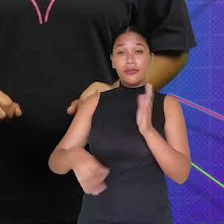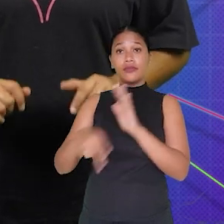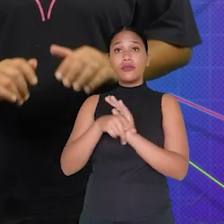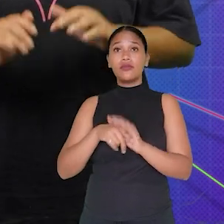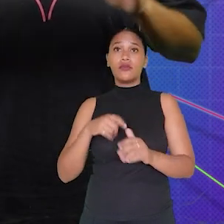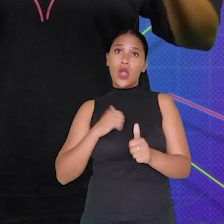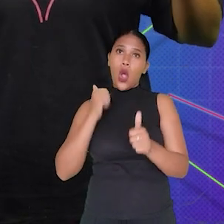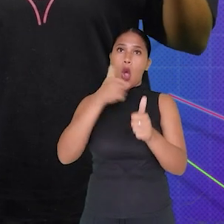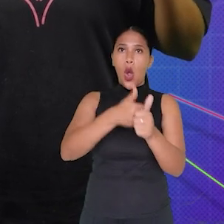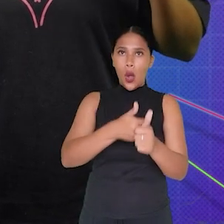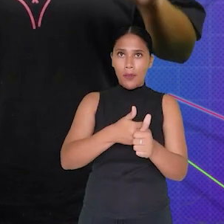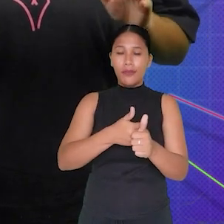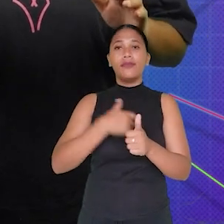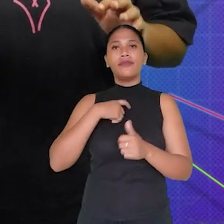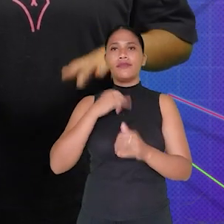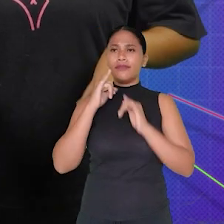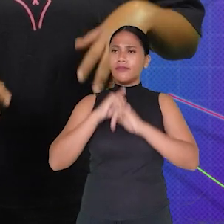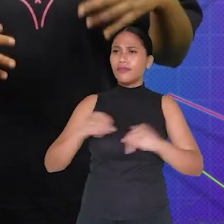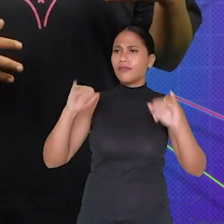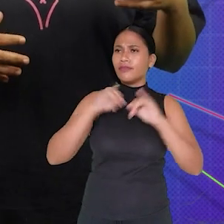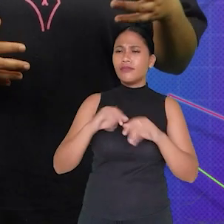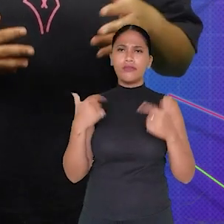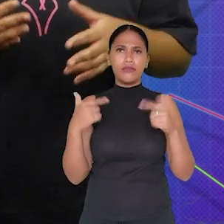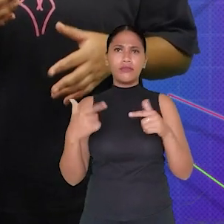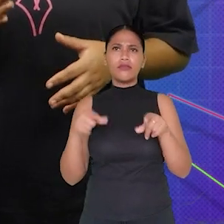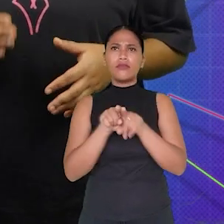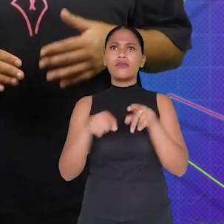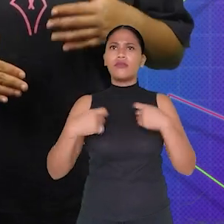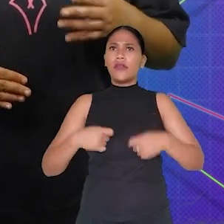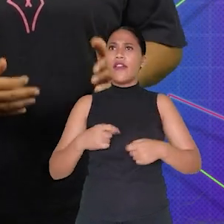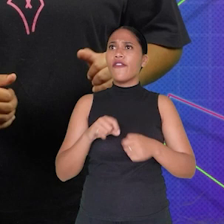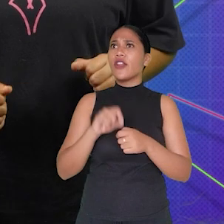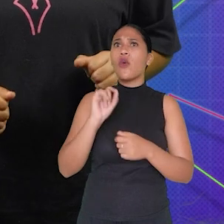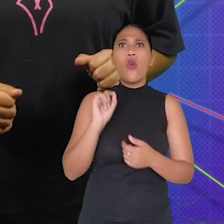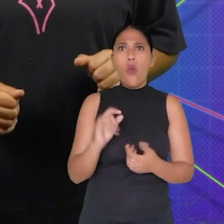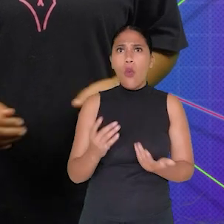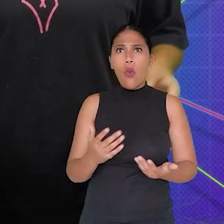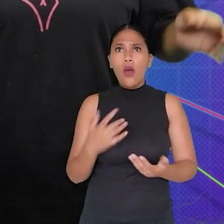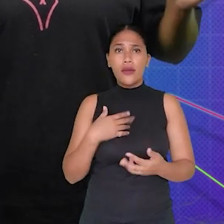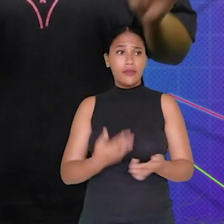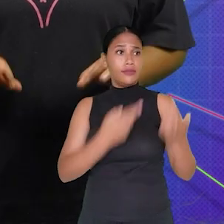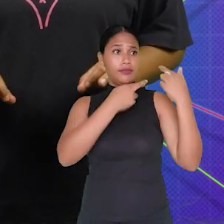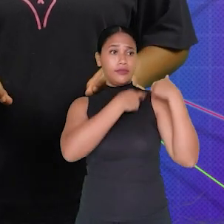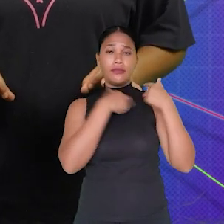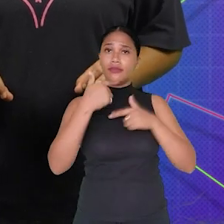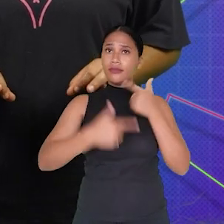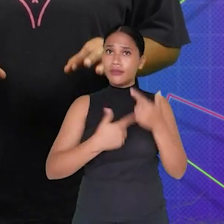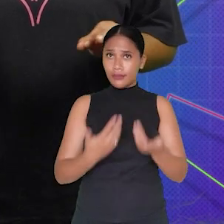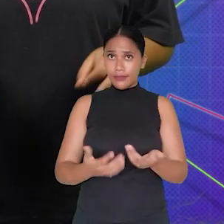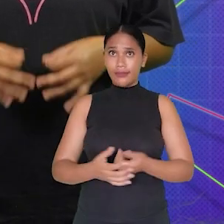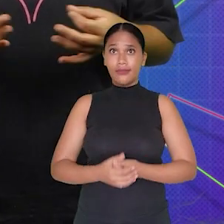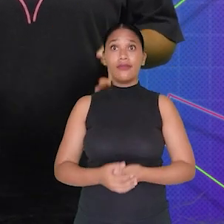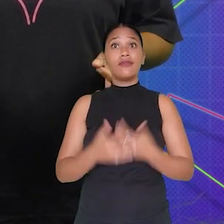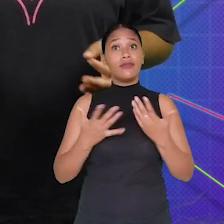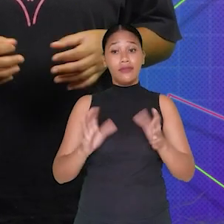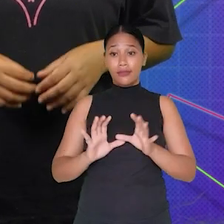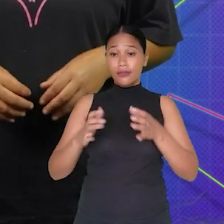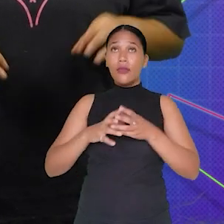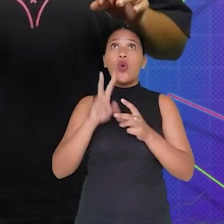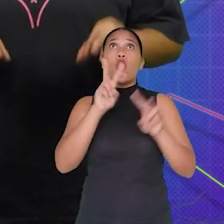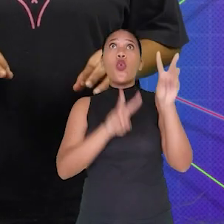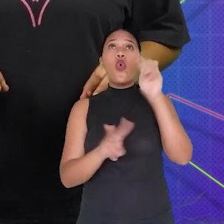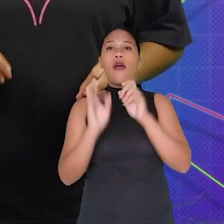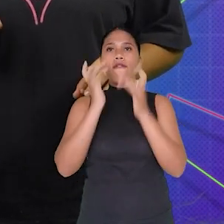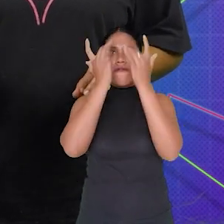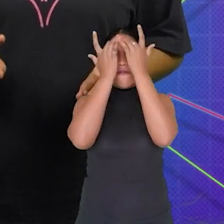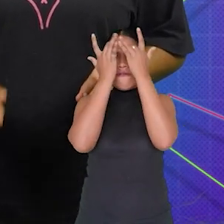Cada tarefa é acompanhada por sua respectiva ficha, que contém informações sobre o trabalho que precisa ser feito, o responsável pela tarefa e a data de entrega.